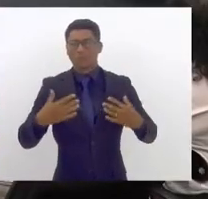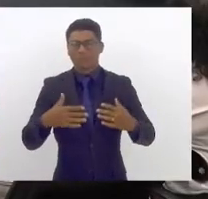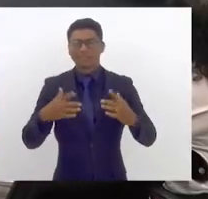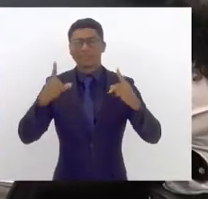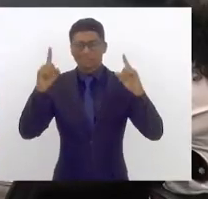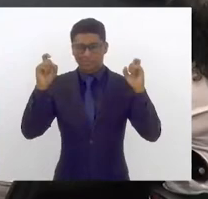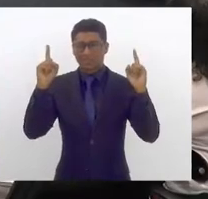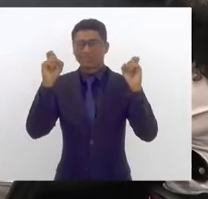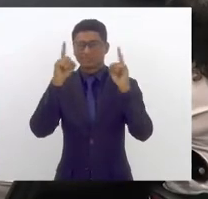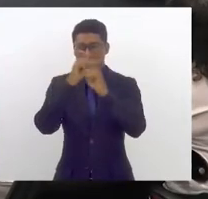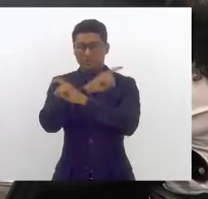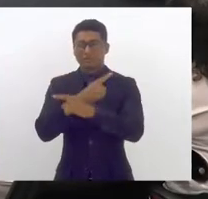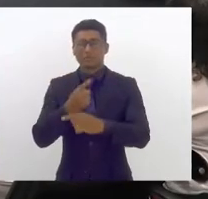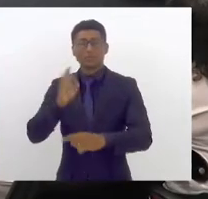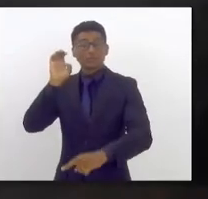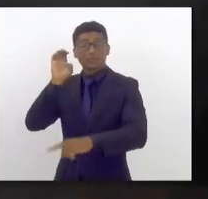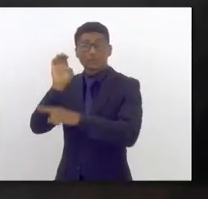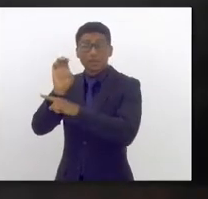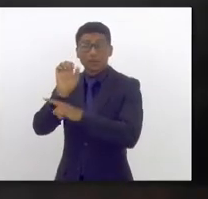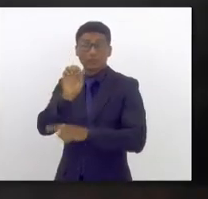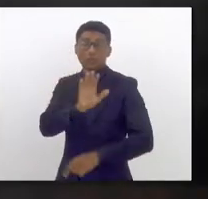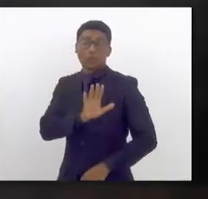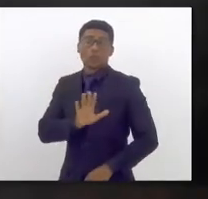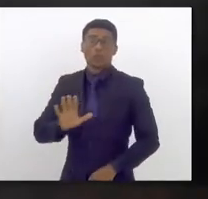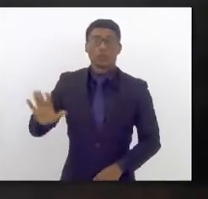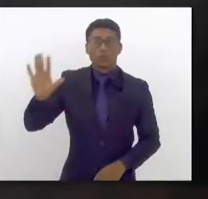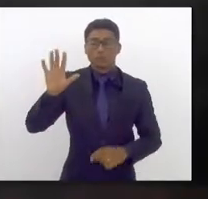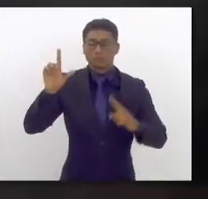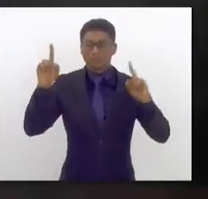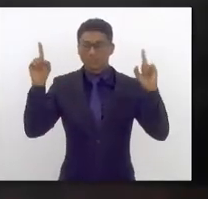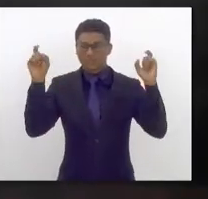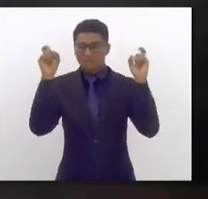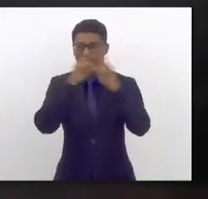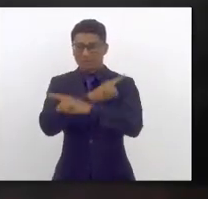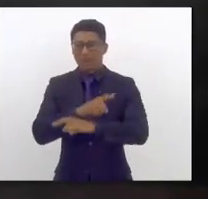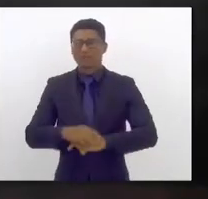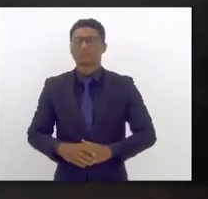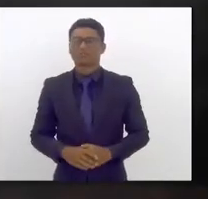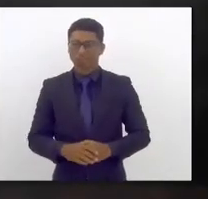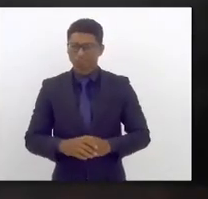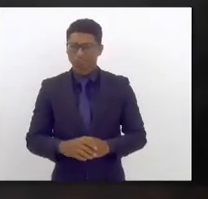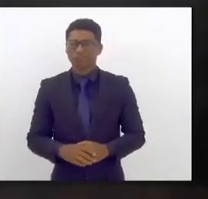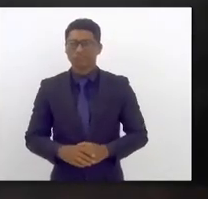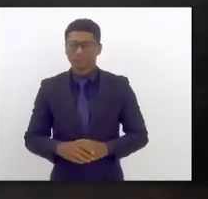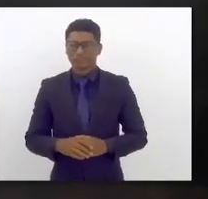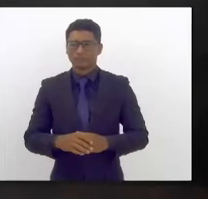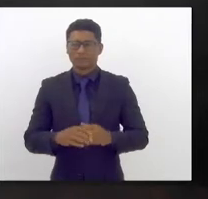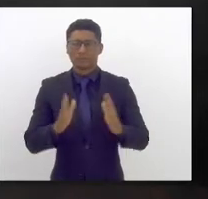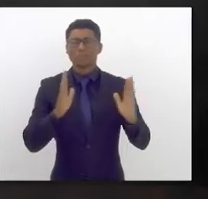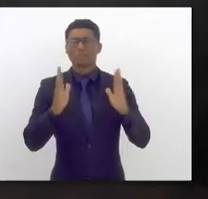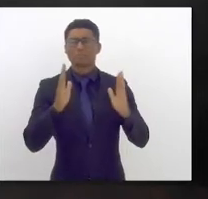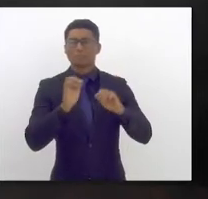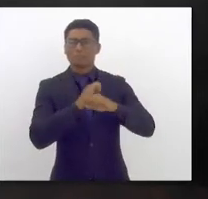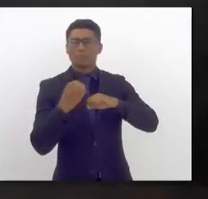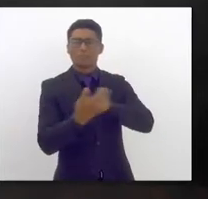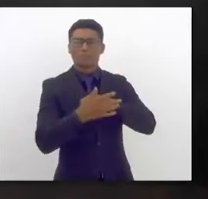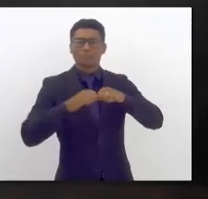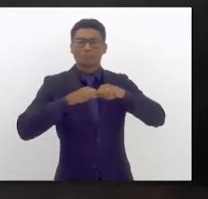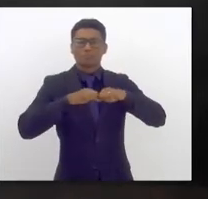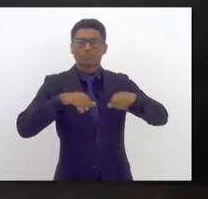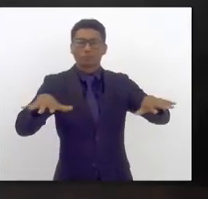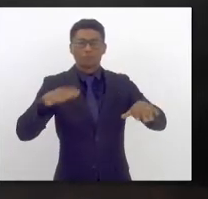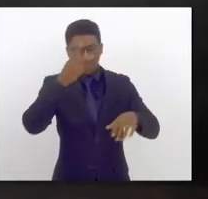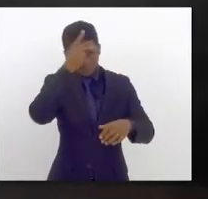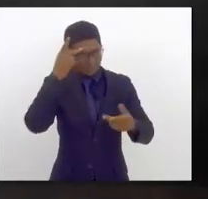tem no estado inteiro as dificuldades que foram apresentadas durante a pandemia as pessoas não